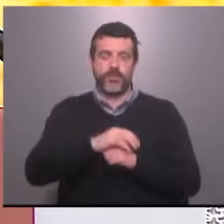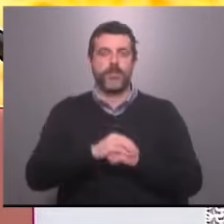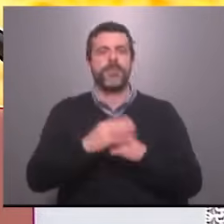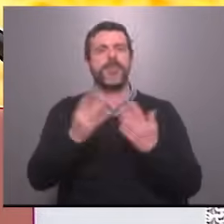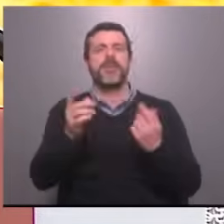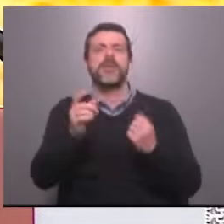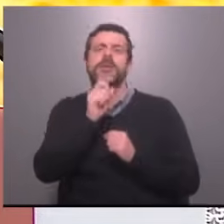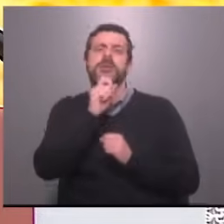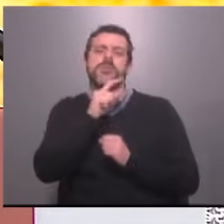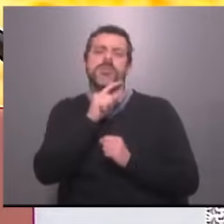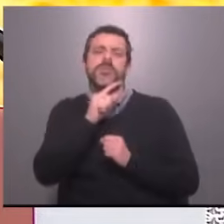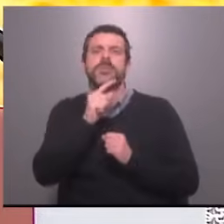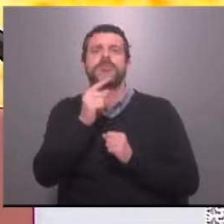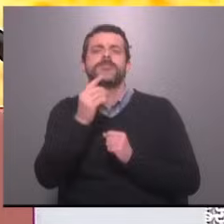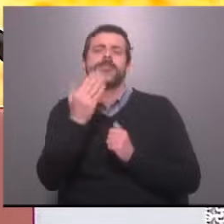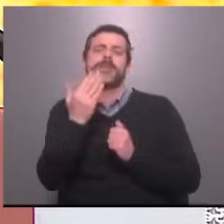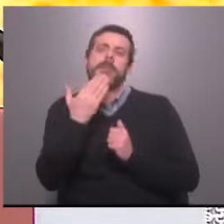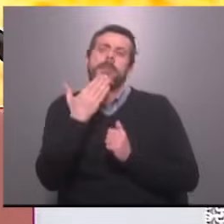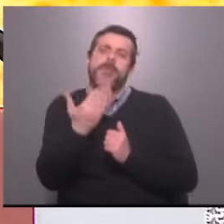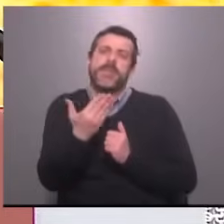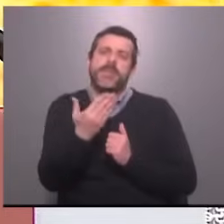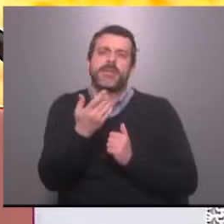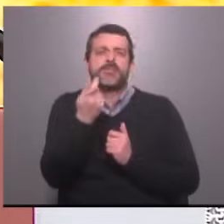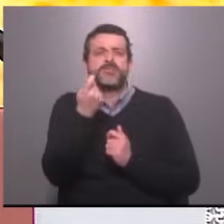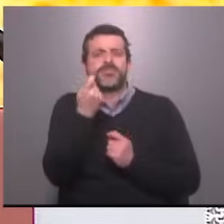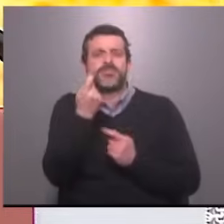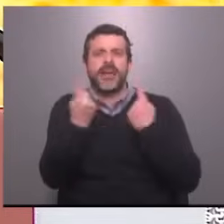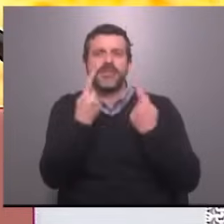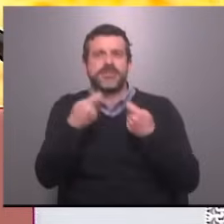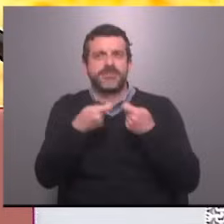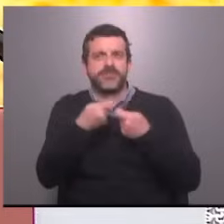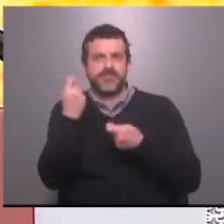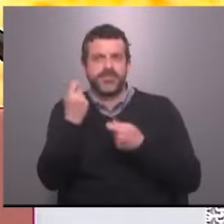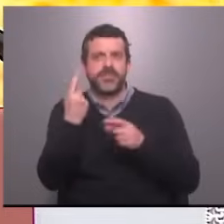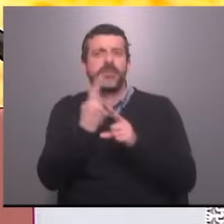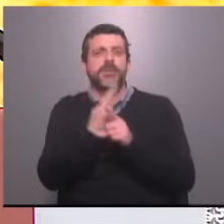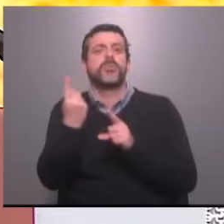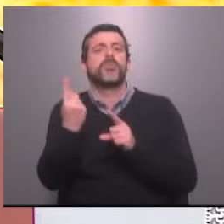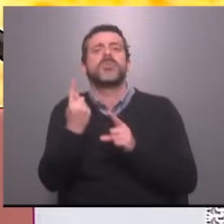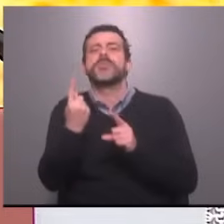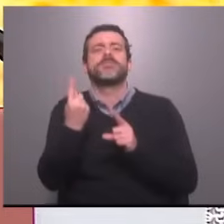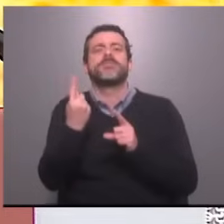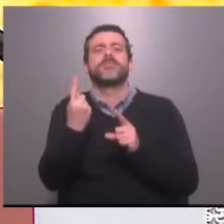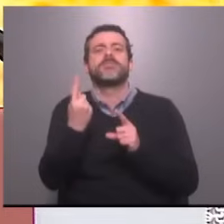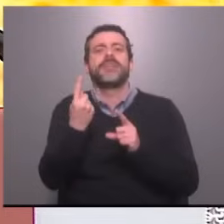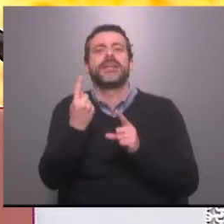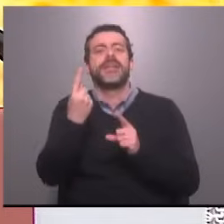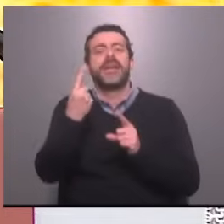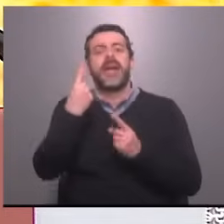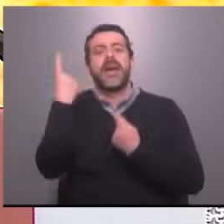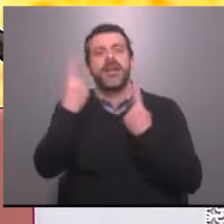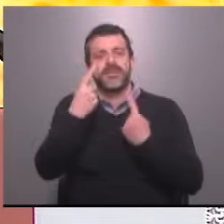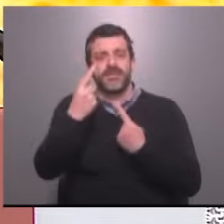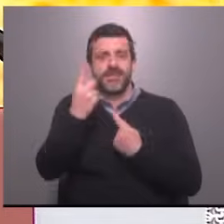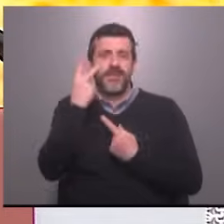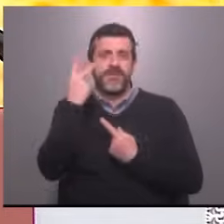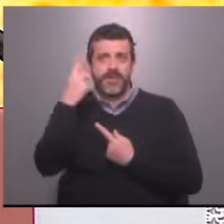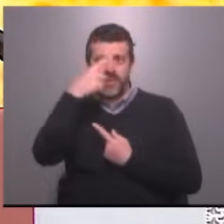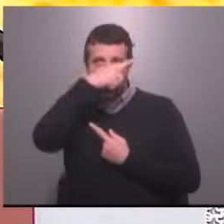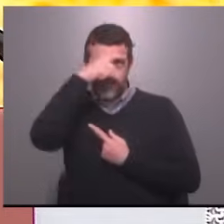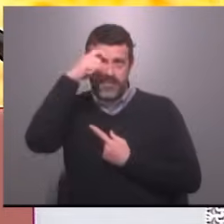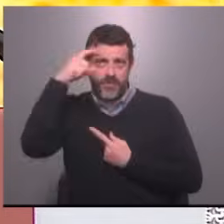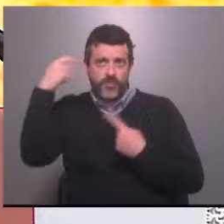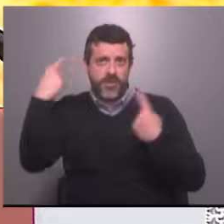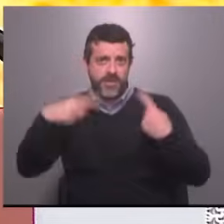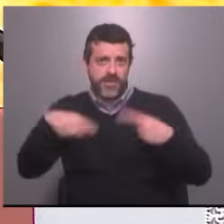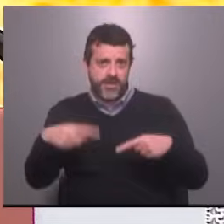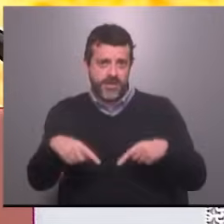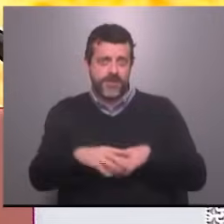Eu sei que pode parecer uma exortação um pouco desajustada em momentos de dificuldade.